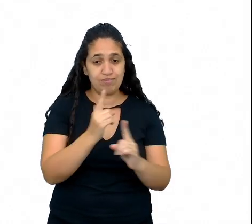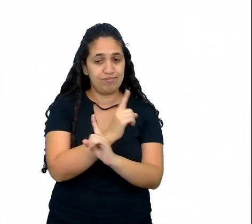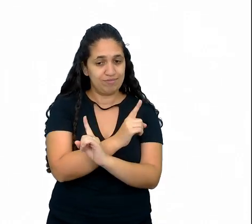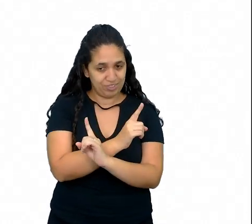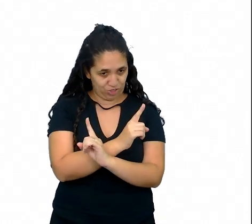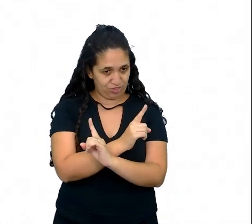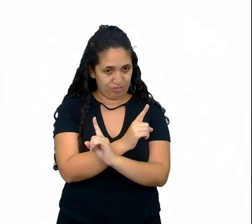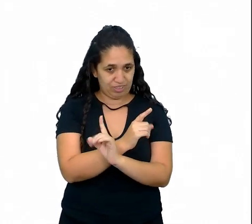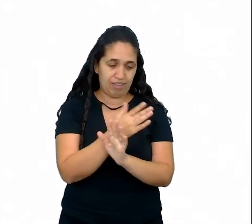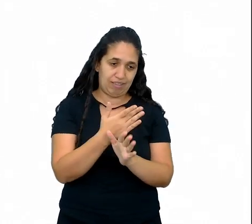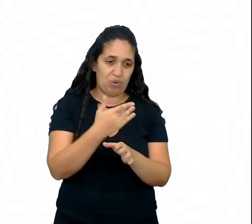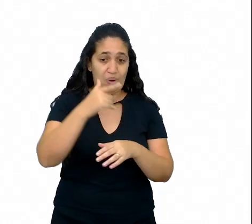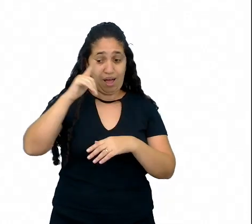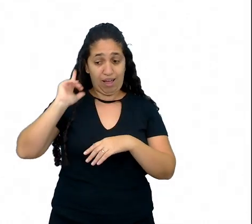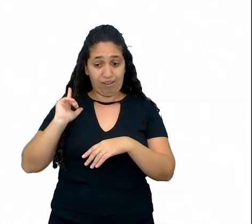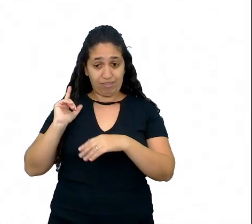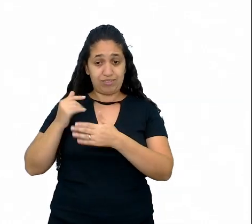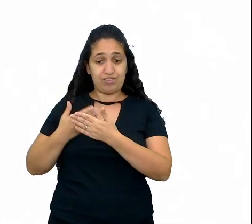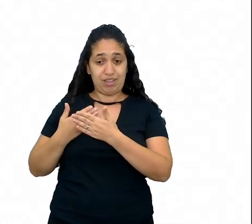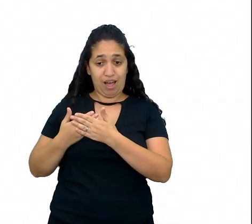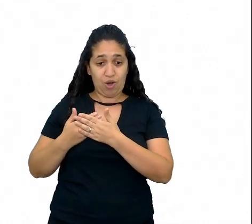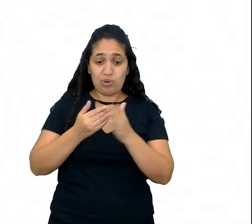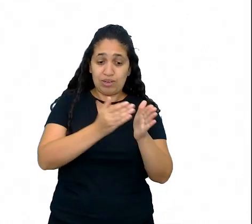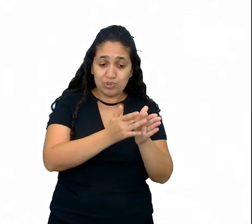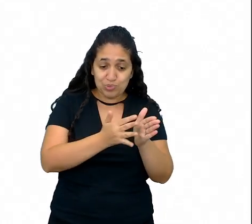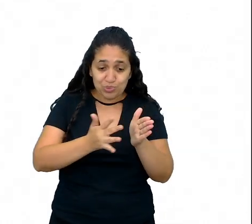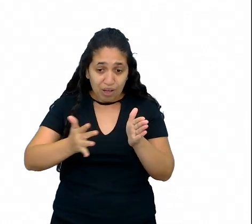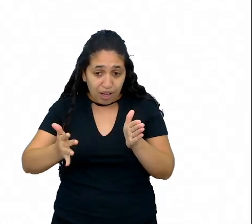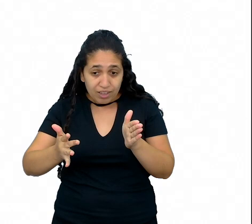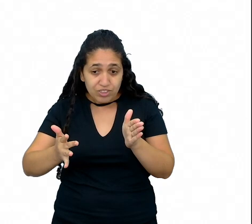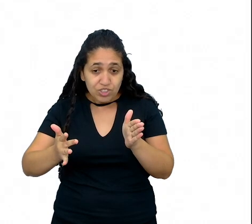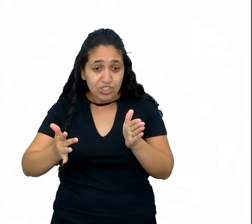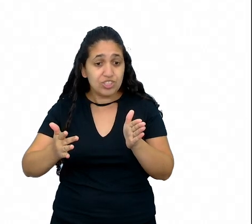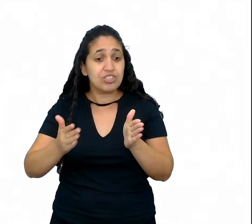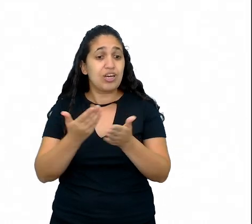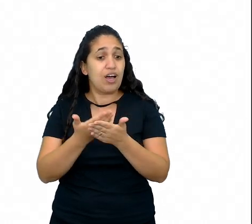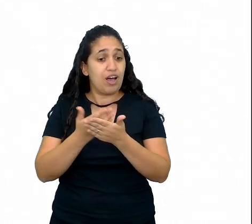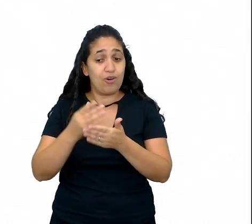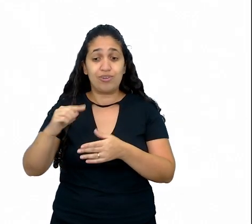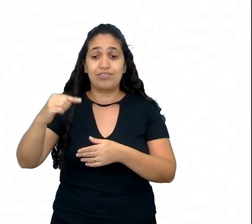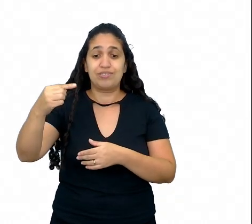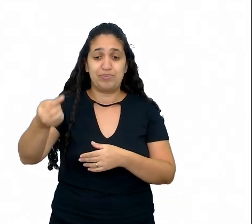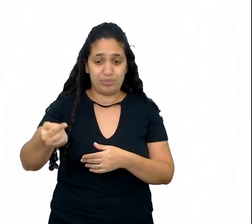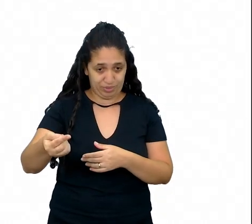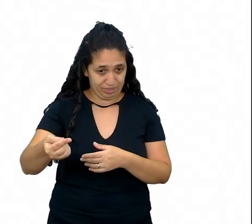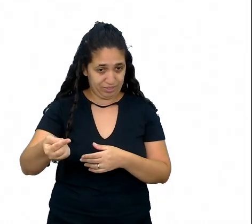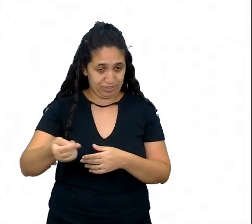antes da aula, durante a aula e depois da aula.